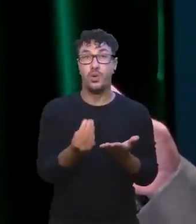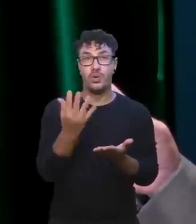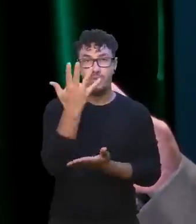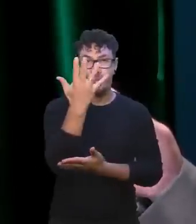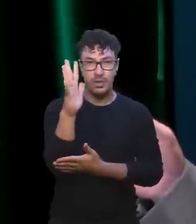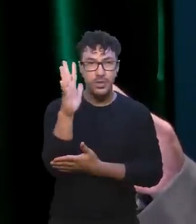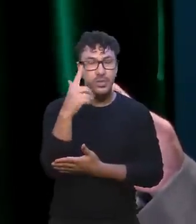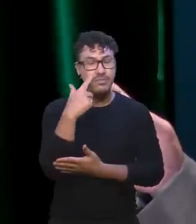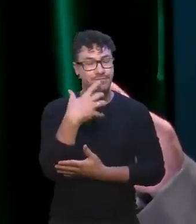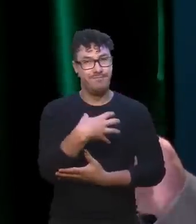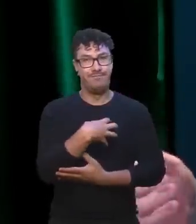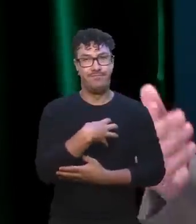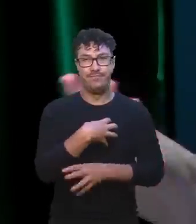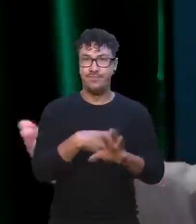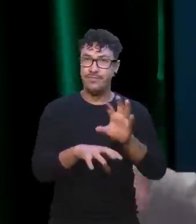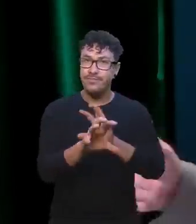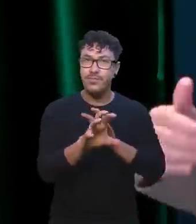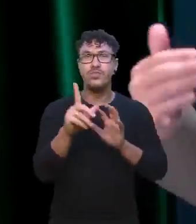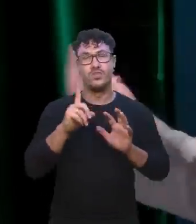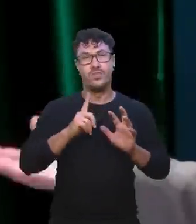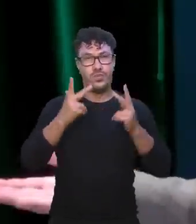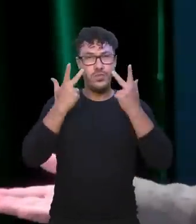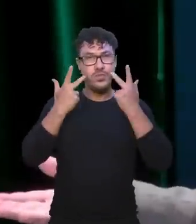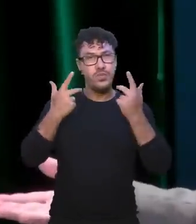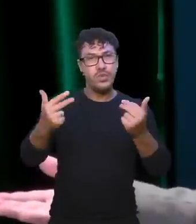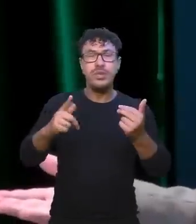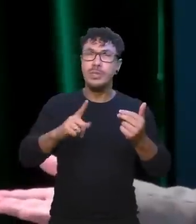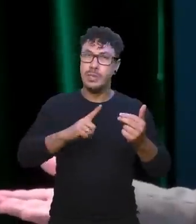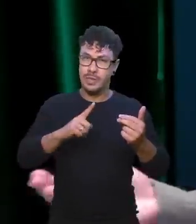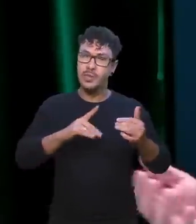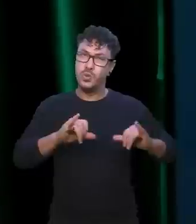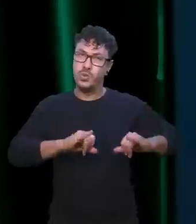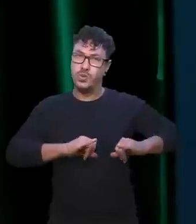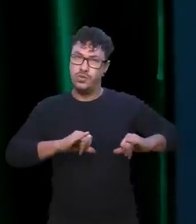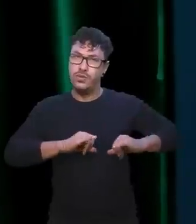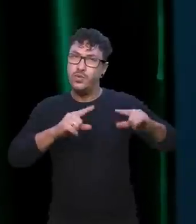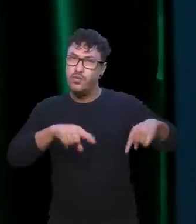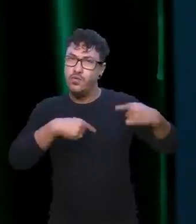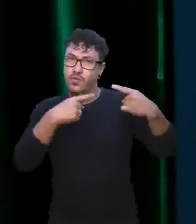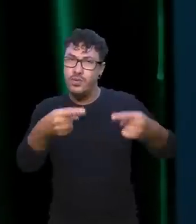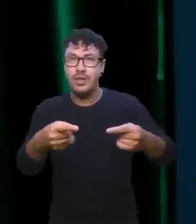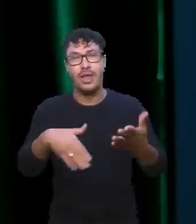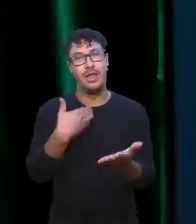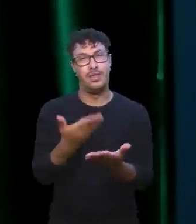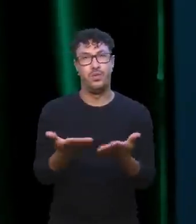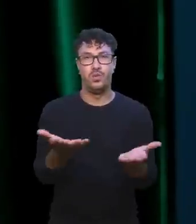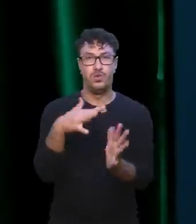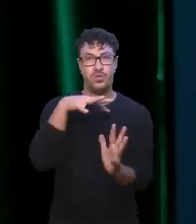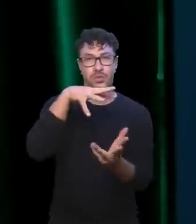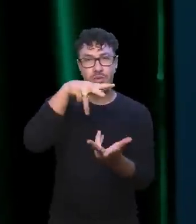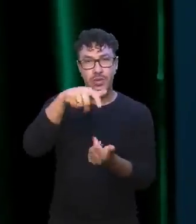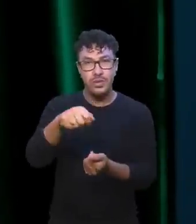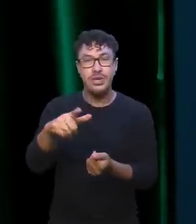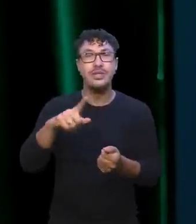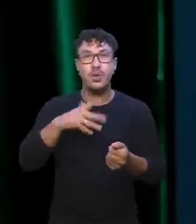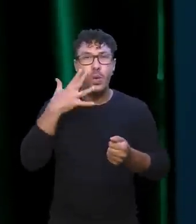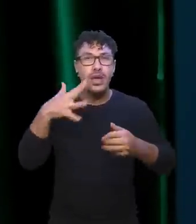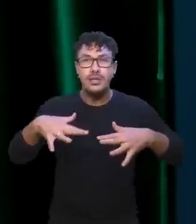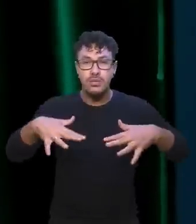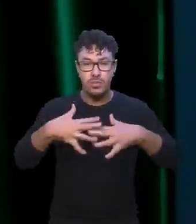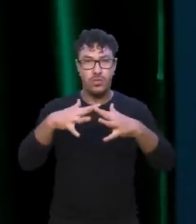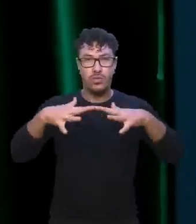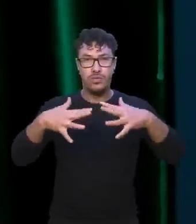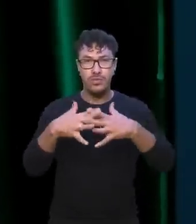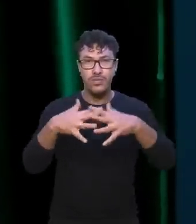natureza, isto é natural, os flagelos destruidores, ainda fazem parte do planeta, as placas tectônicas